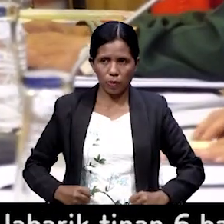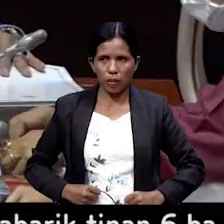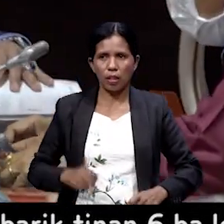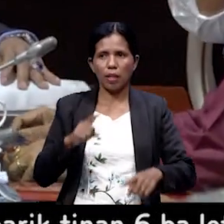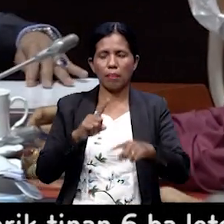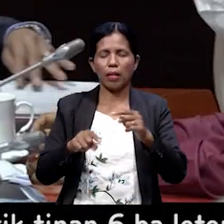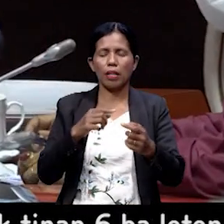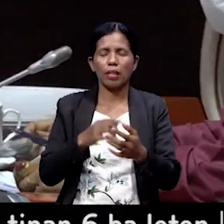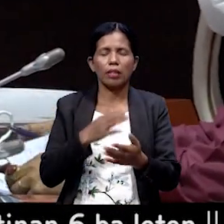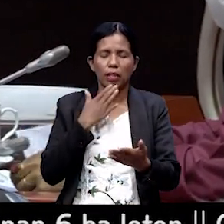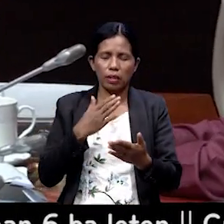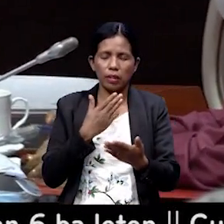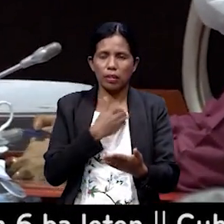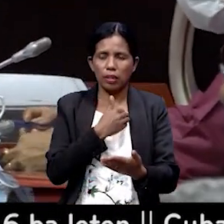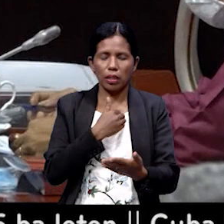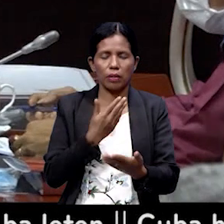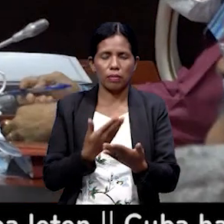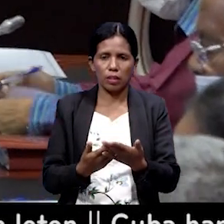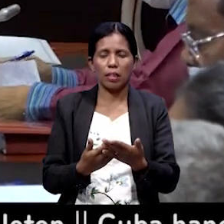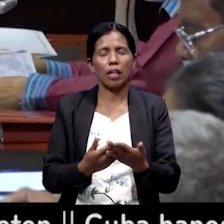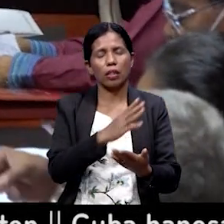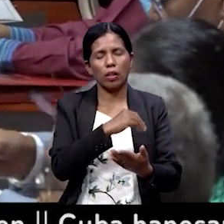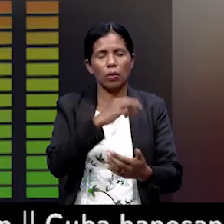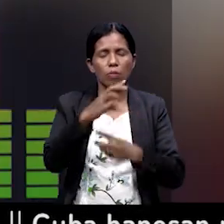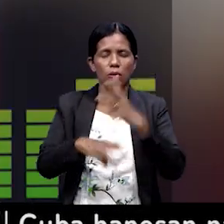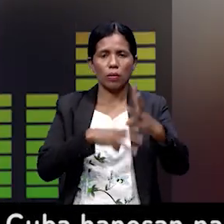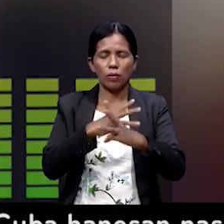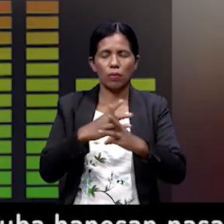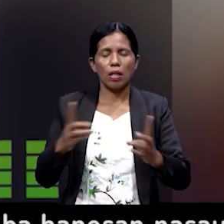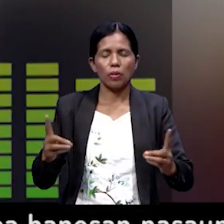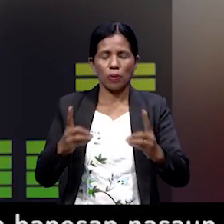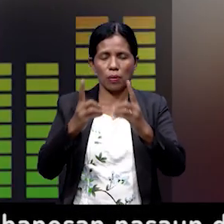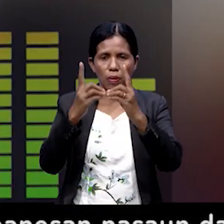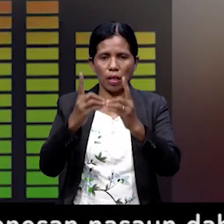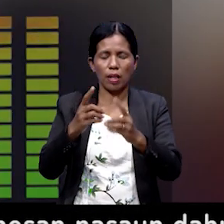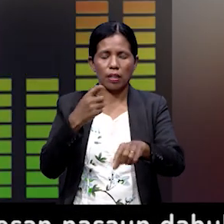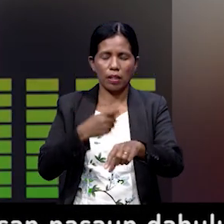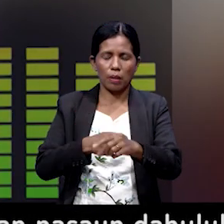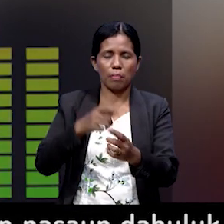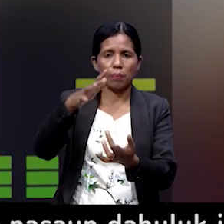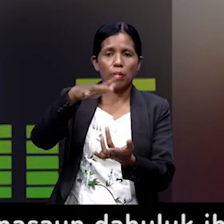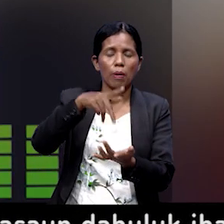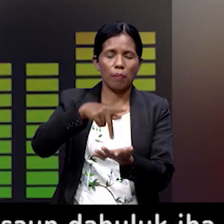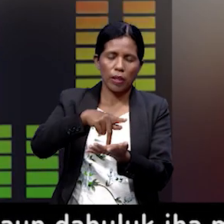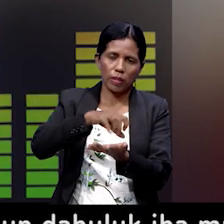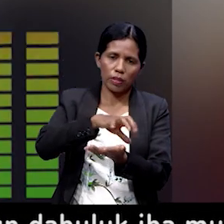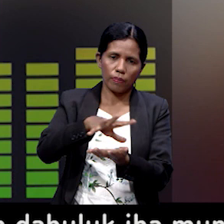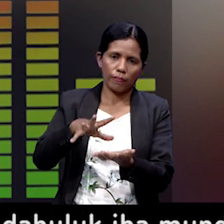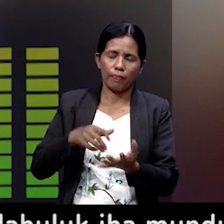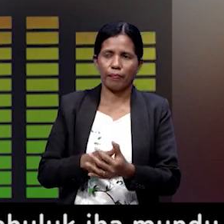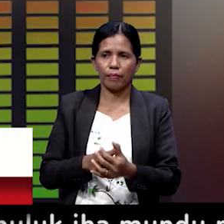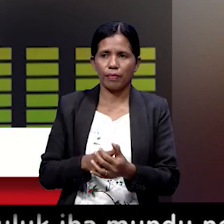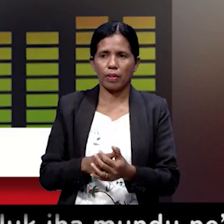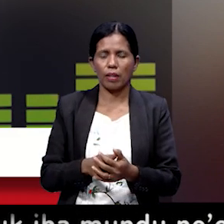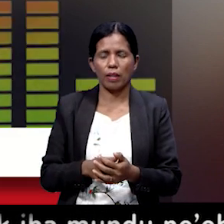permite, no mundo rasoro rela situação pandemia. O presidente cancela lá para a América, lá para as Nações